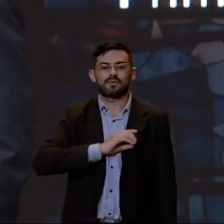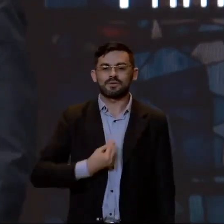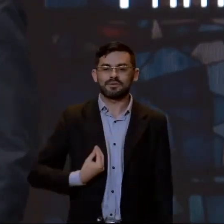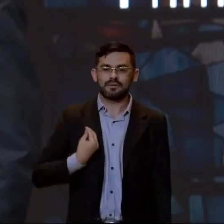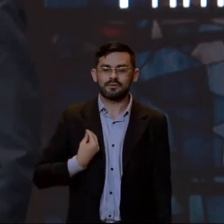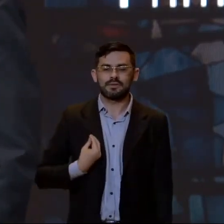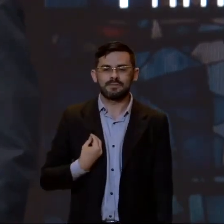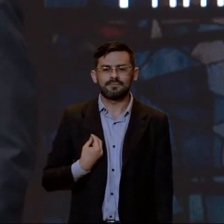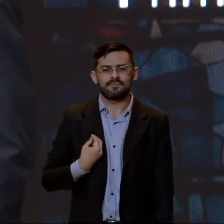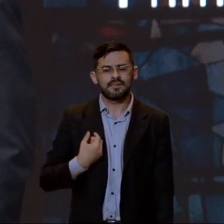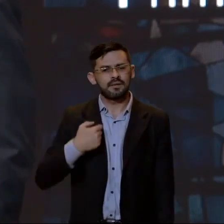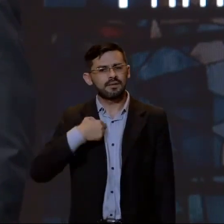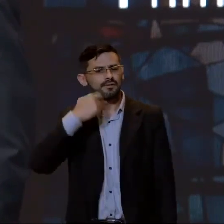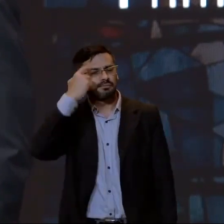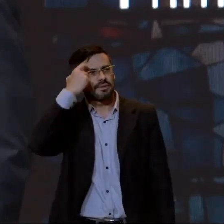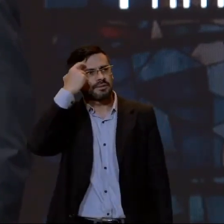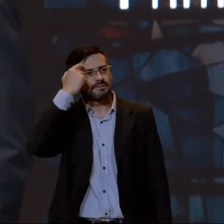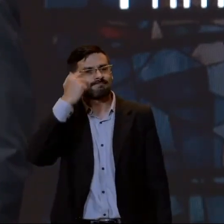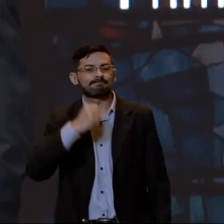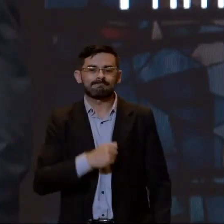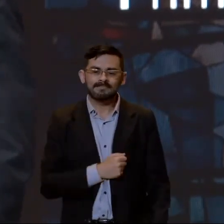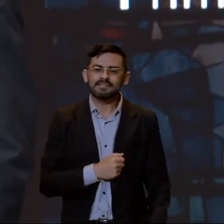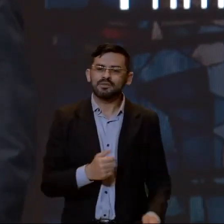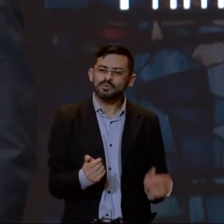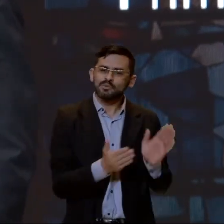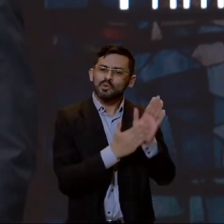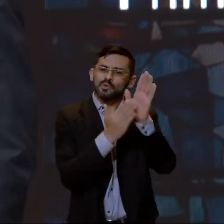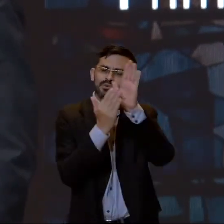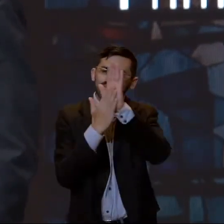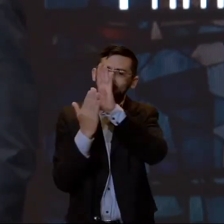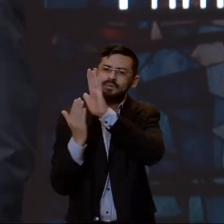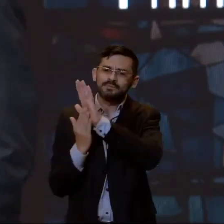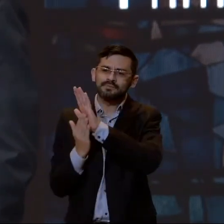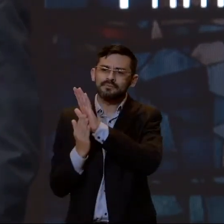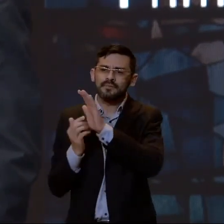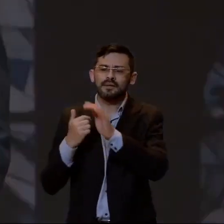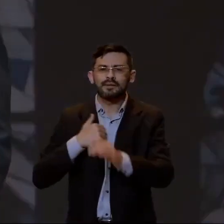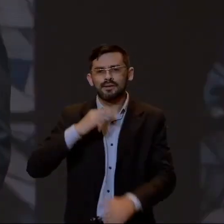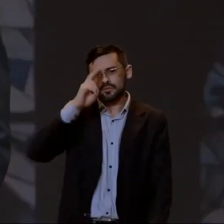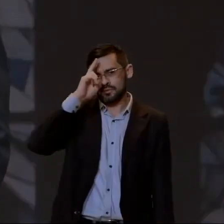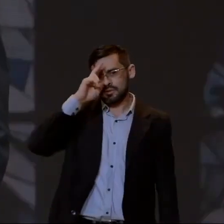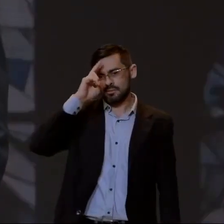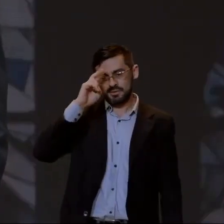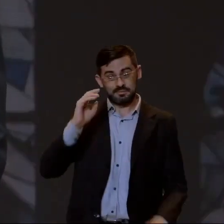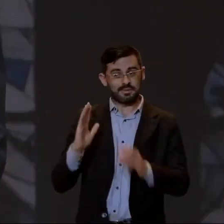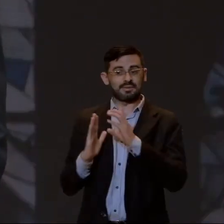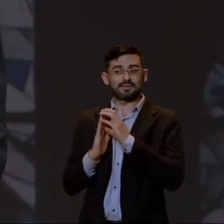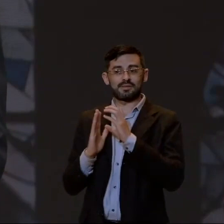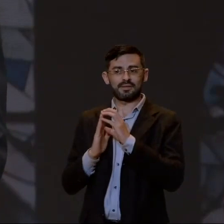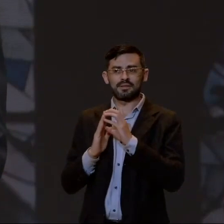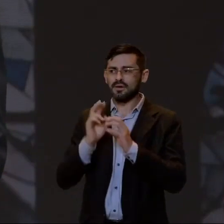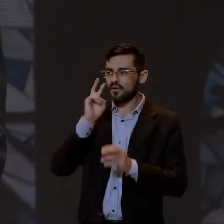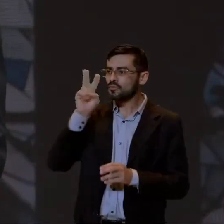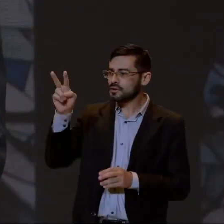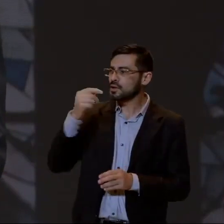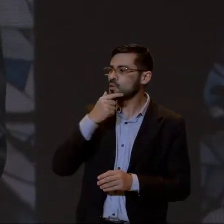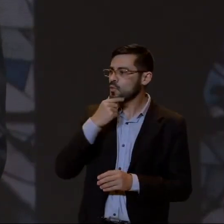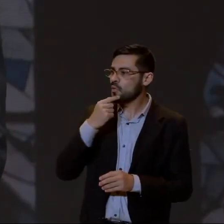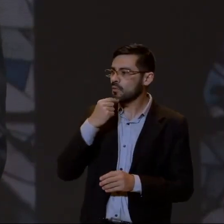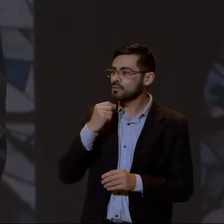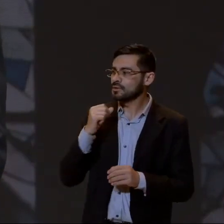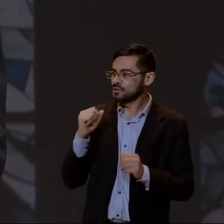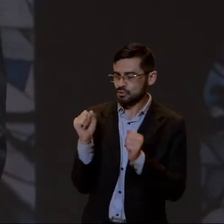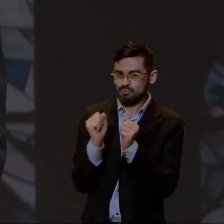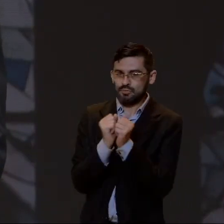Eu fico pensando no louvor, estou quase terminando, me lembro da minha célula hoje. Estou vendo o Edson aqui e a